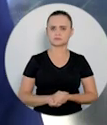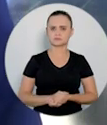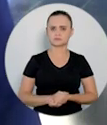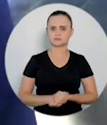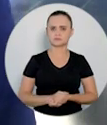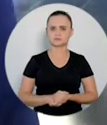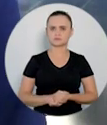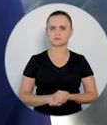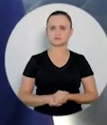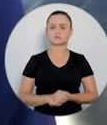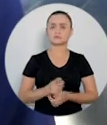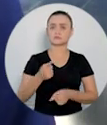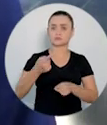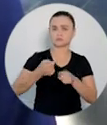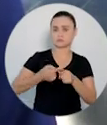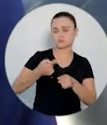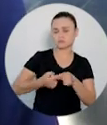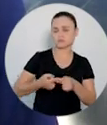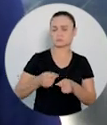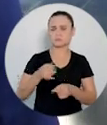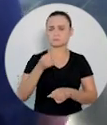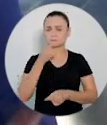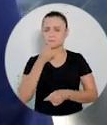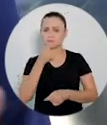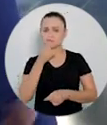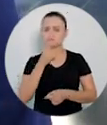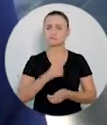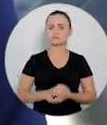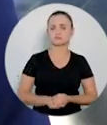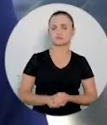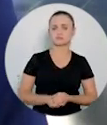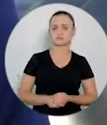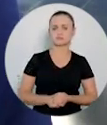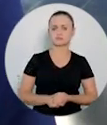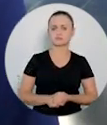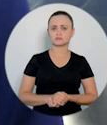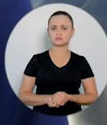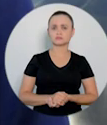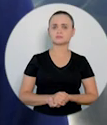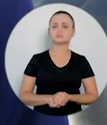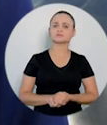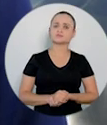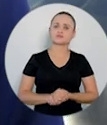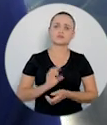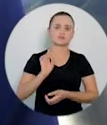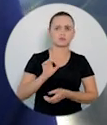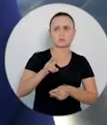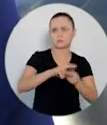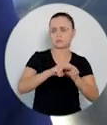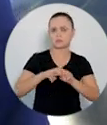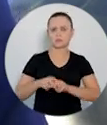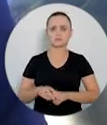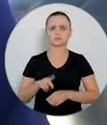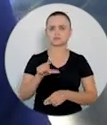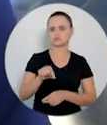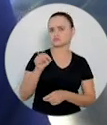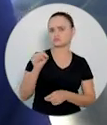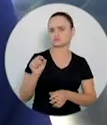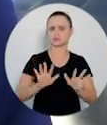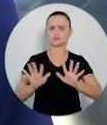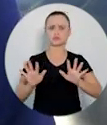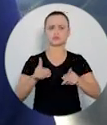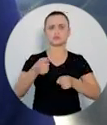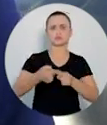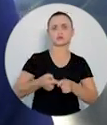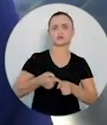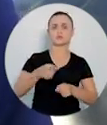casos de exceção em relação ao teto, ao máximo do orçamento. Né? É não só pela sua natureza, não só